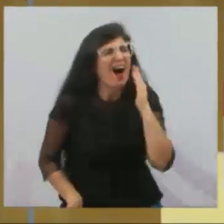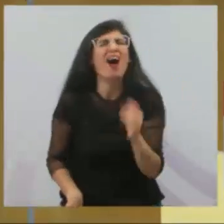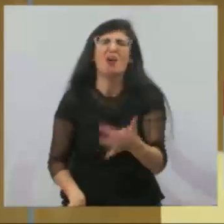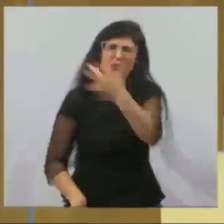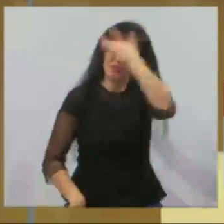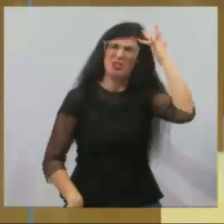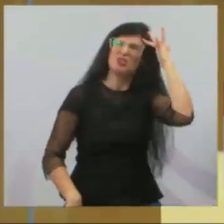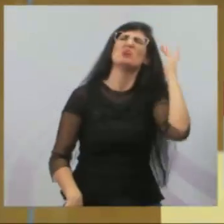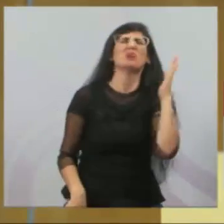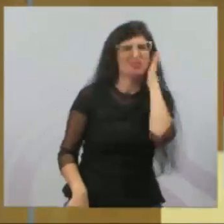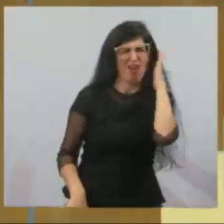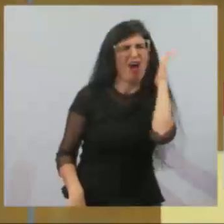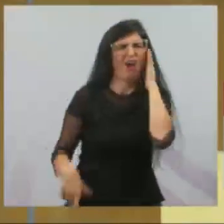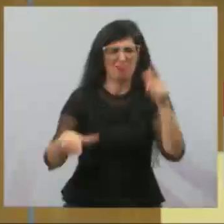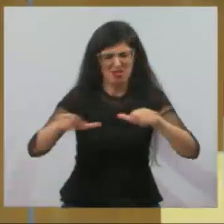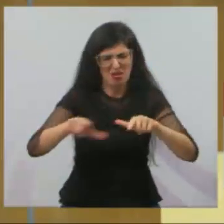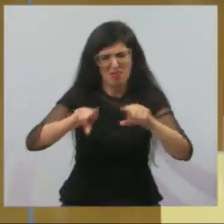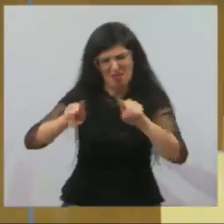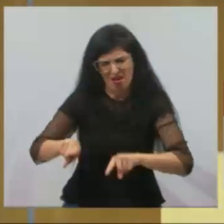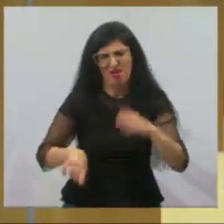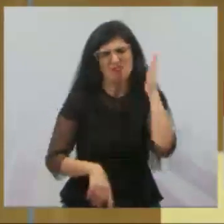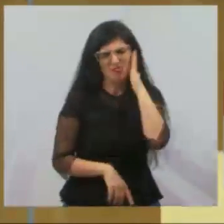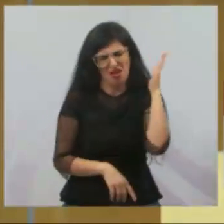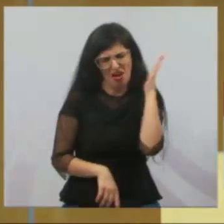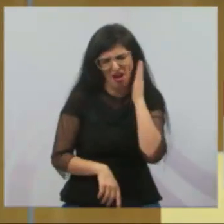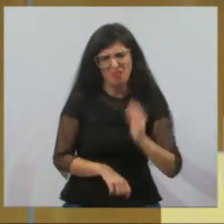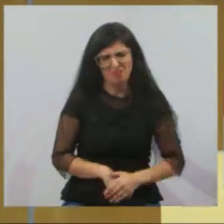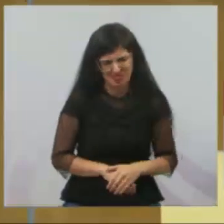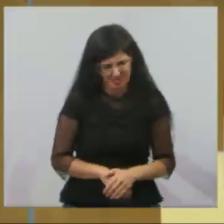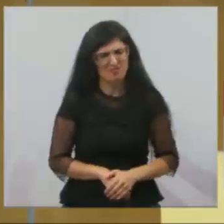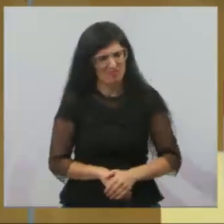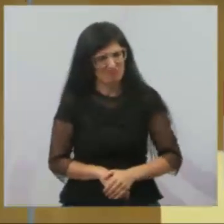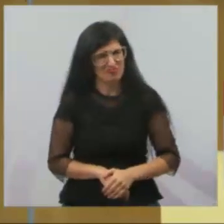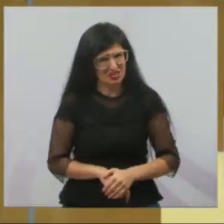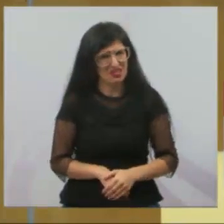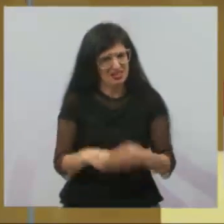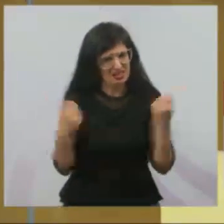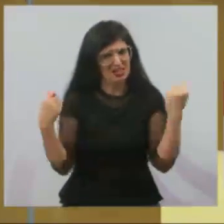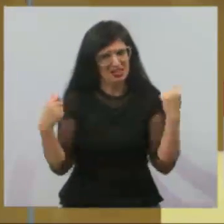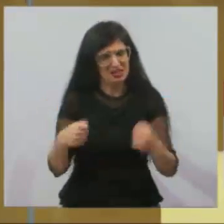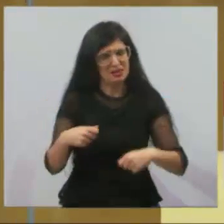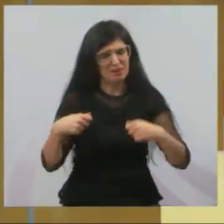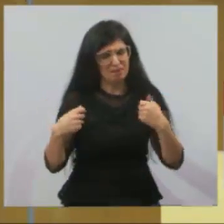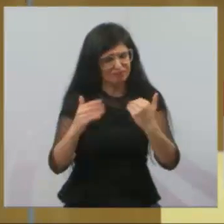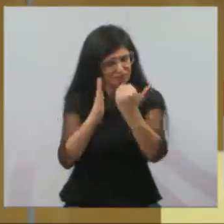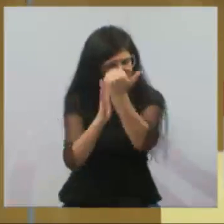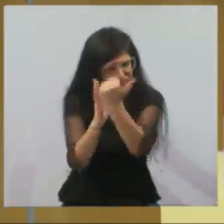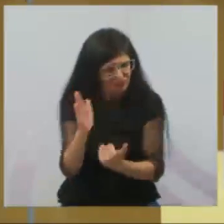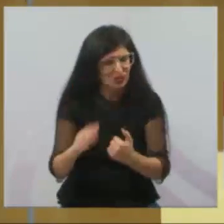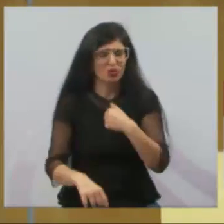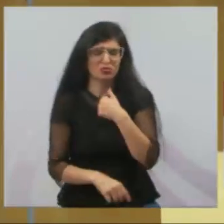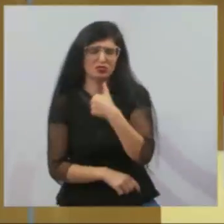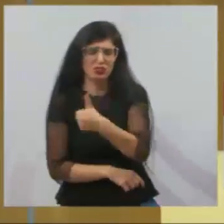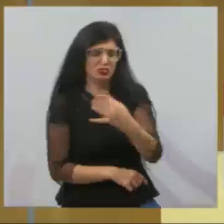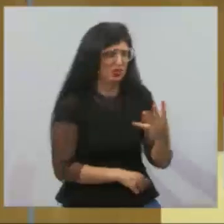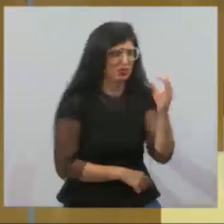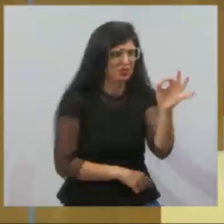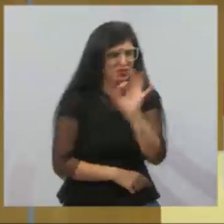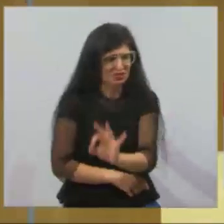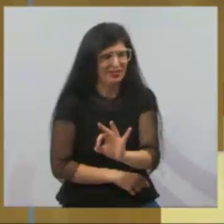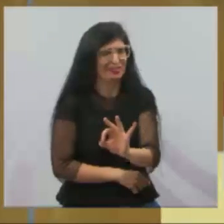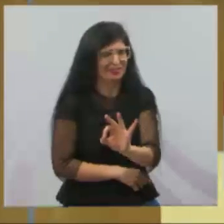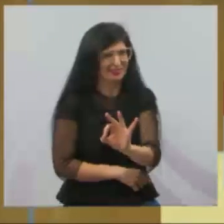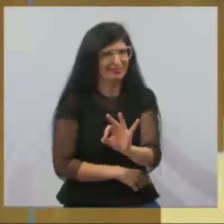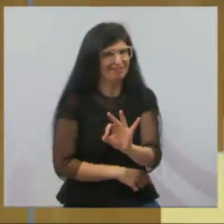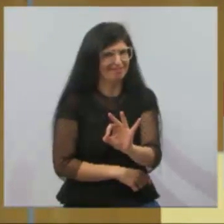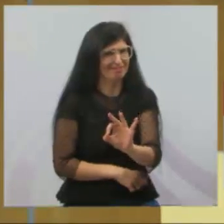ter que acontecer. Todos eles sabem. E acredito que muitos daqui, tem servidores públicos aqui, inclusive a Márcia, que deve